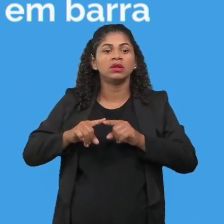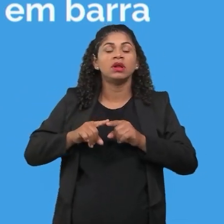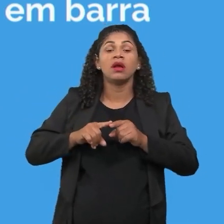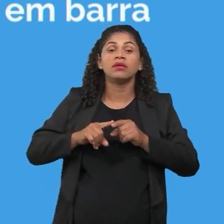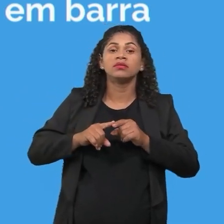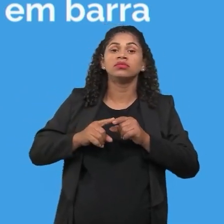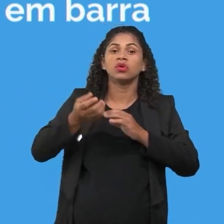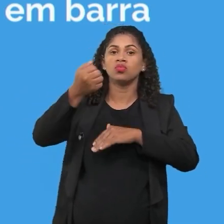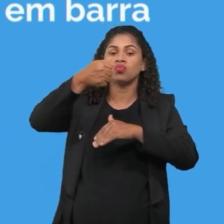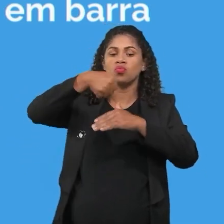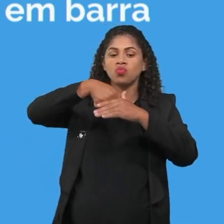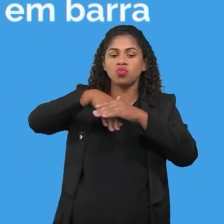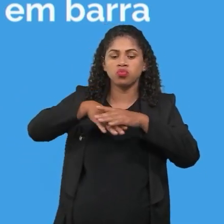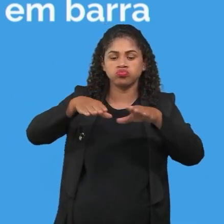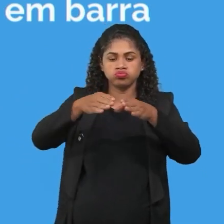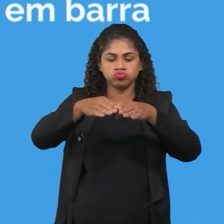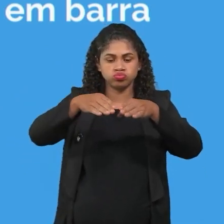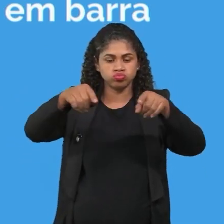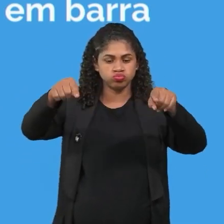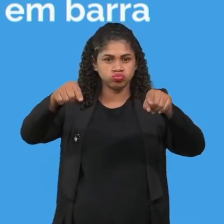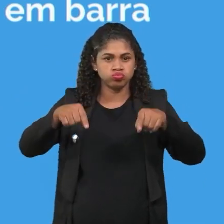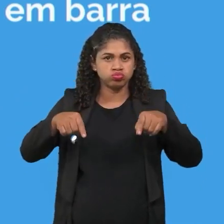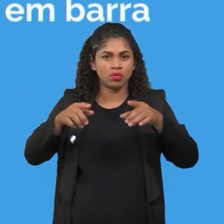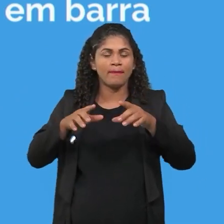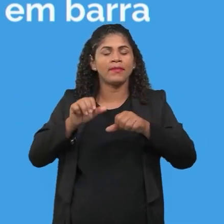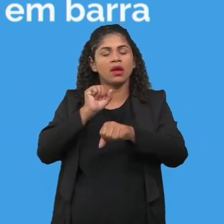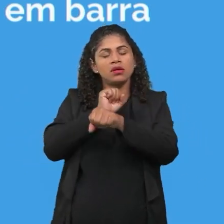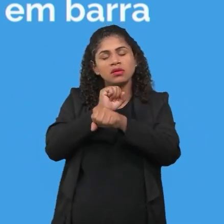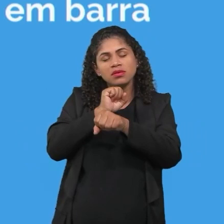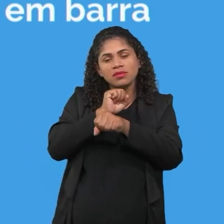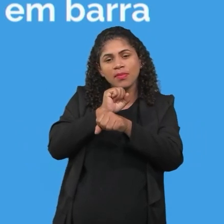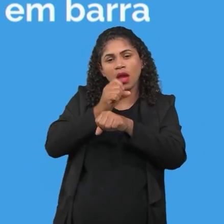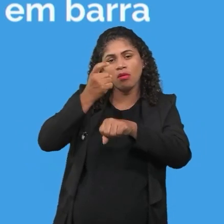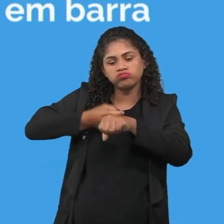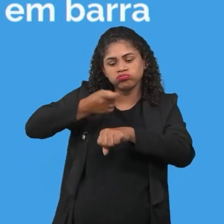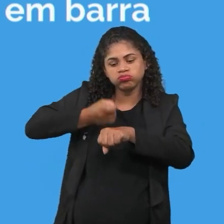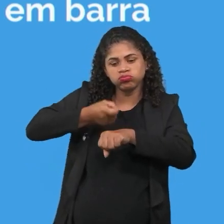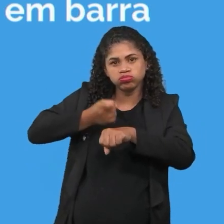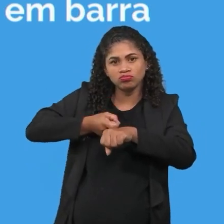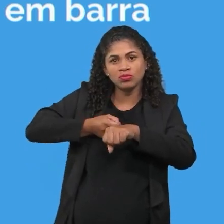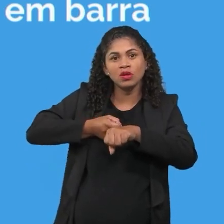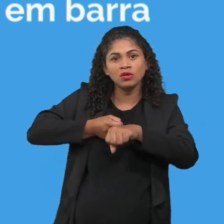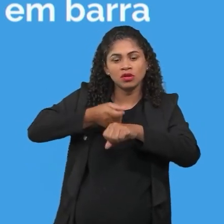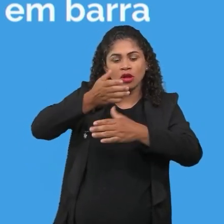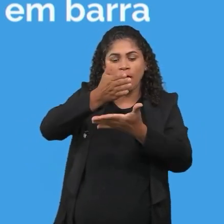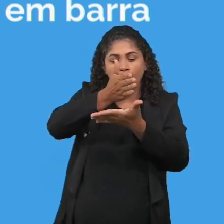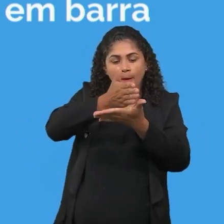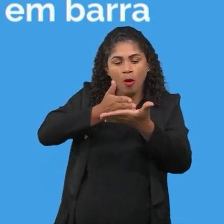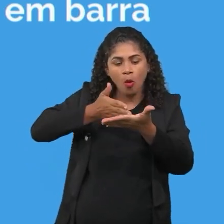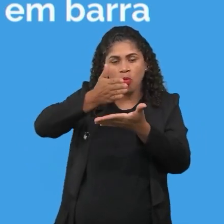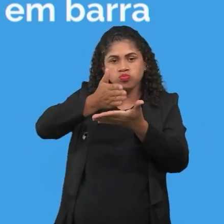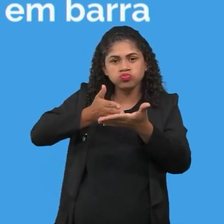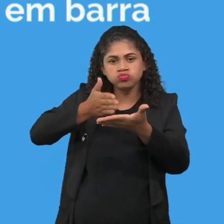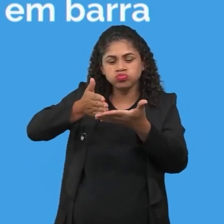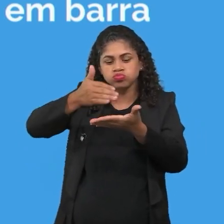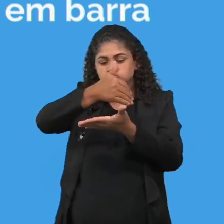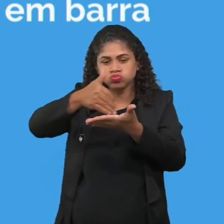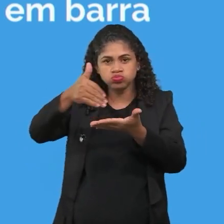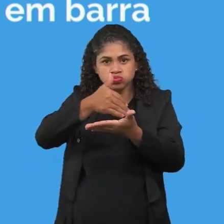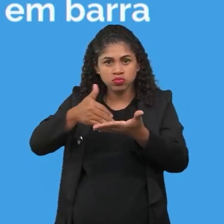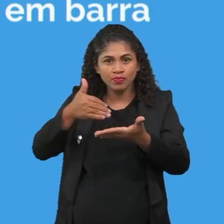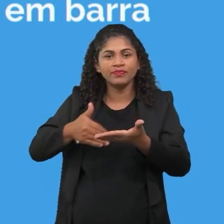né? Depois que você coloca no balde, espera secar esse sabão e aí você corta ou tira ali desse moldinho e aí você tem